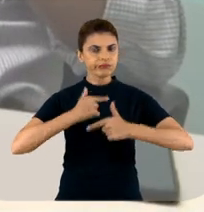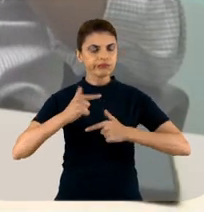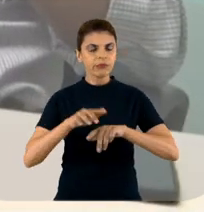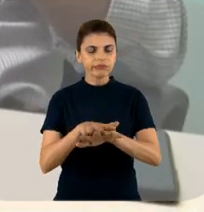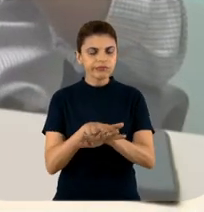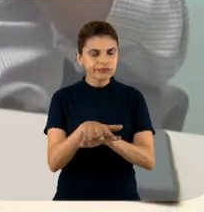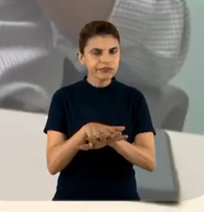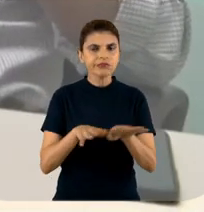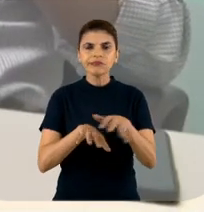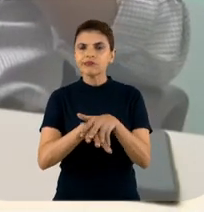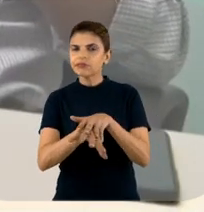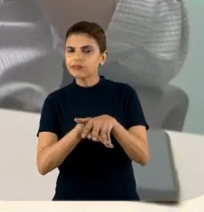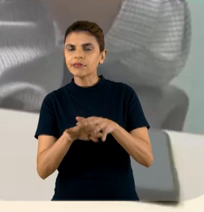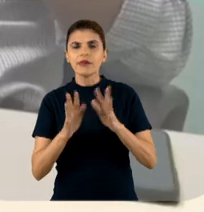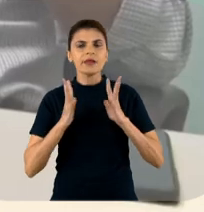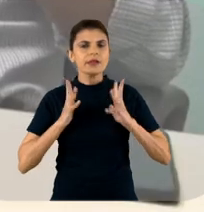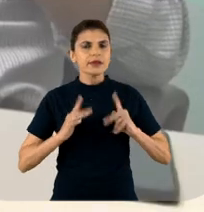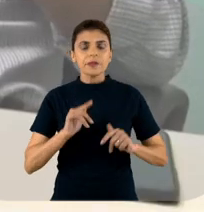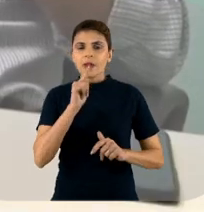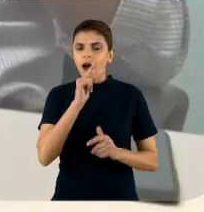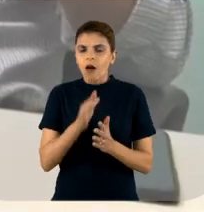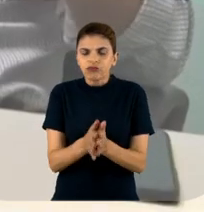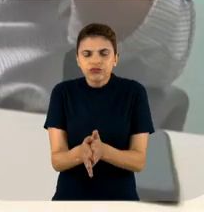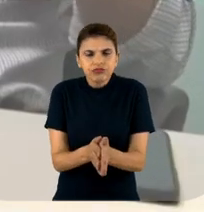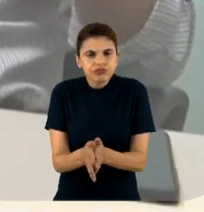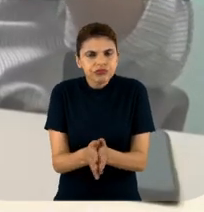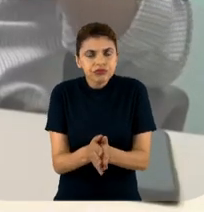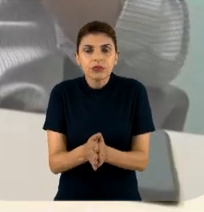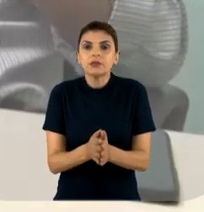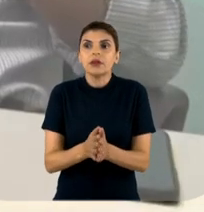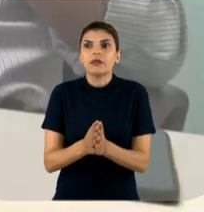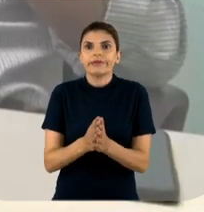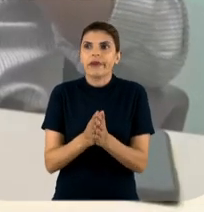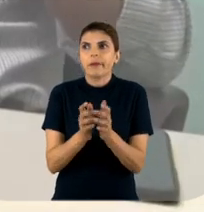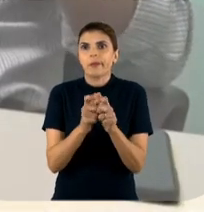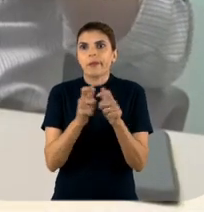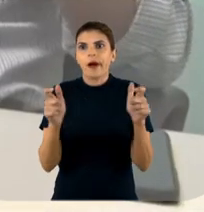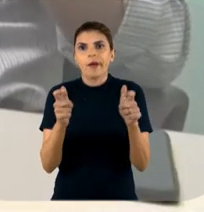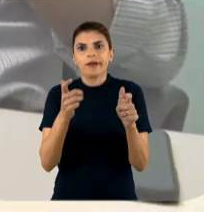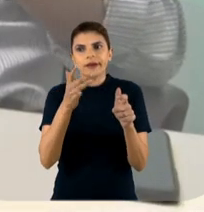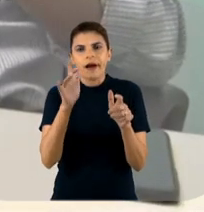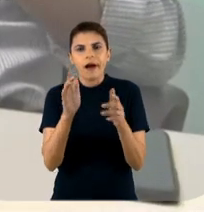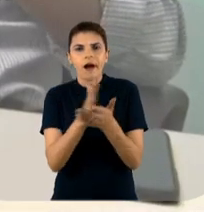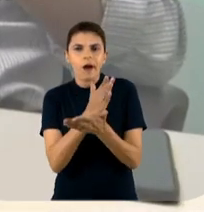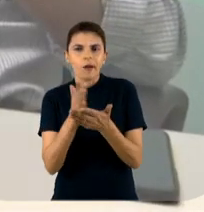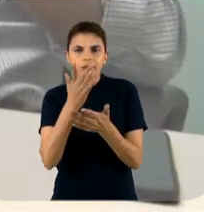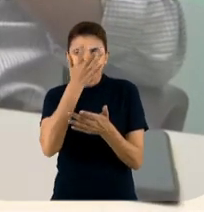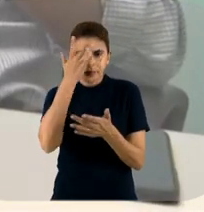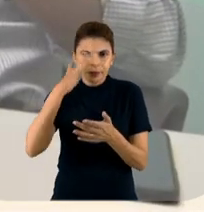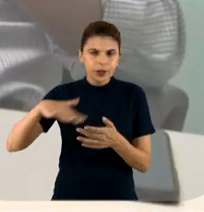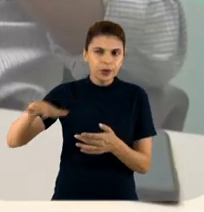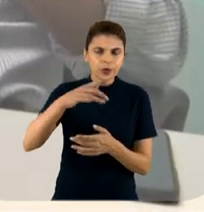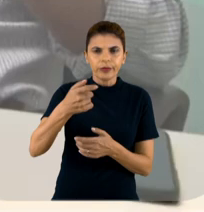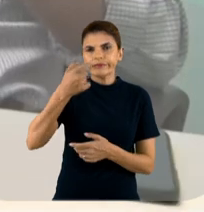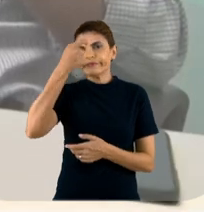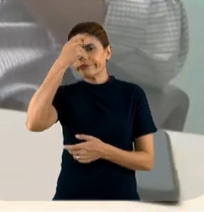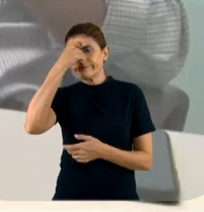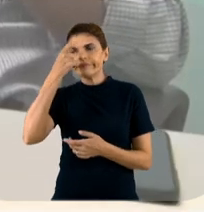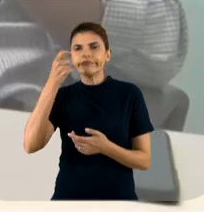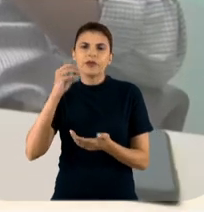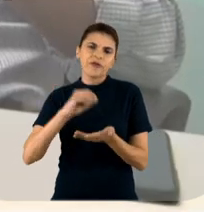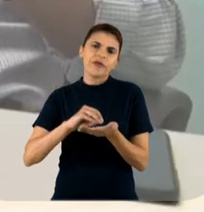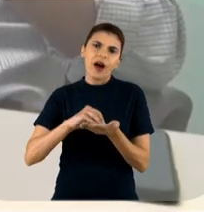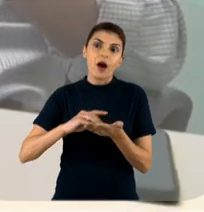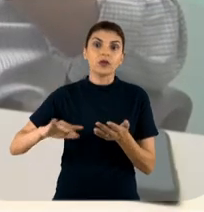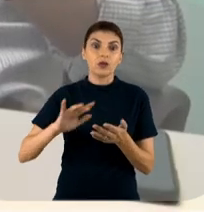das mãos que ainda não é eh eventualmente totalmente assimilado eh pelas diversas estruturas eh eh ligadas ao atendimento